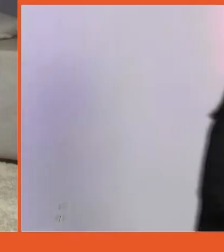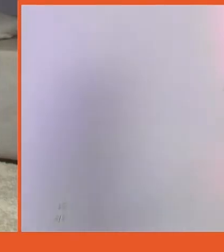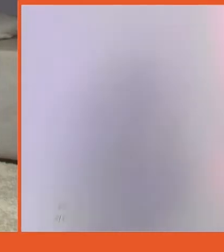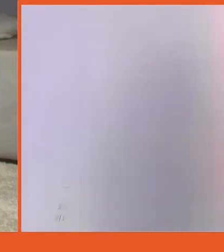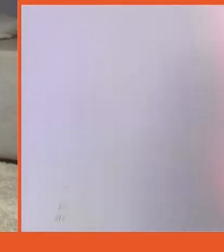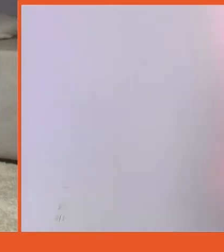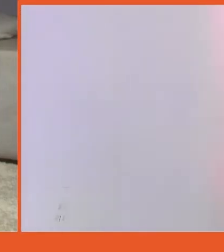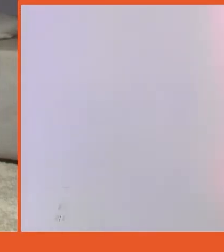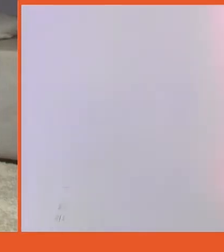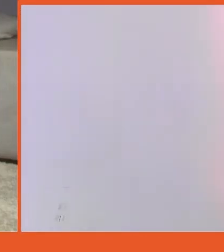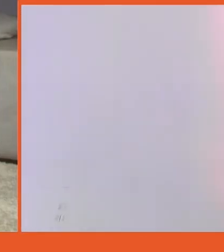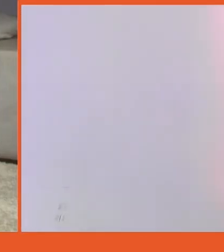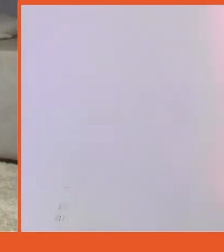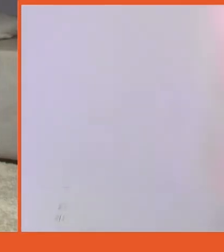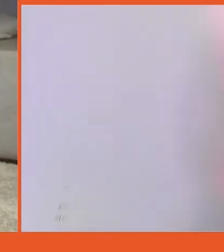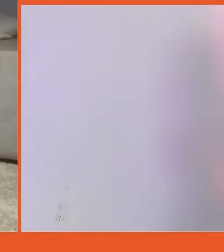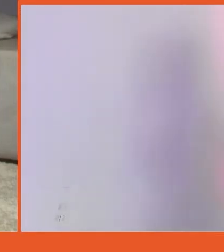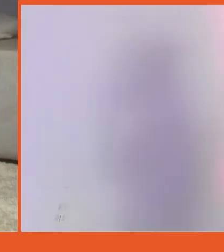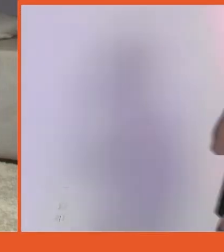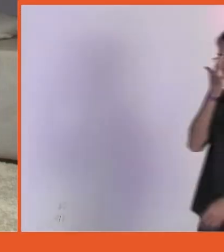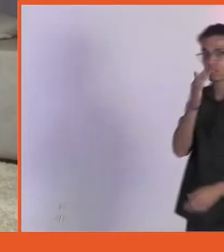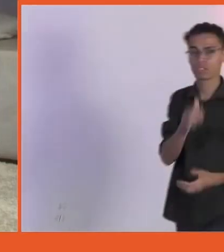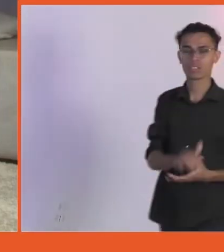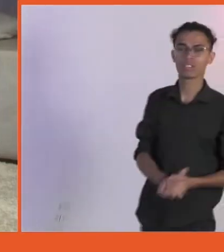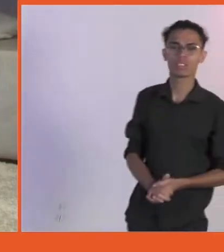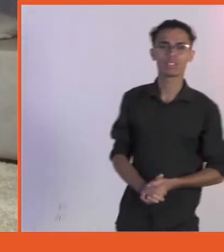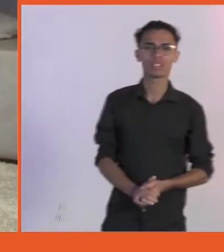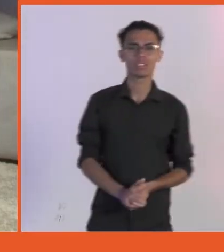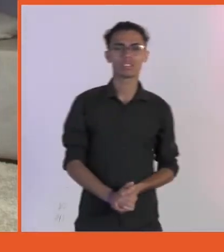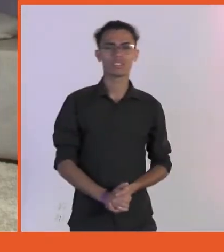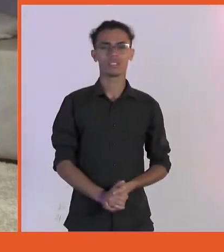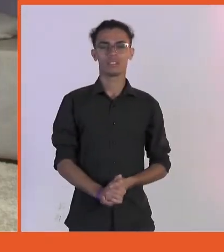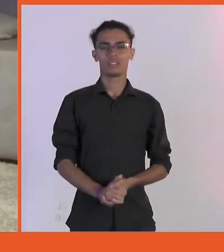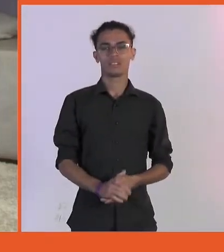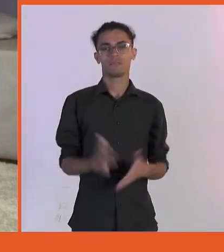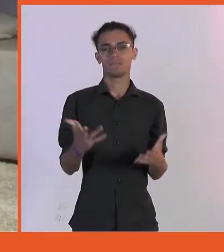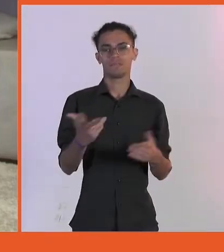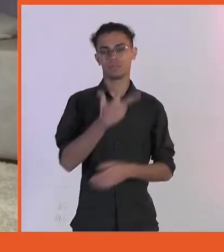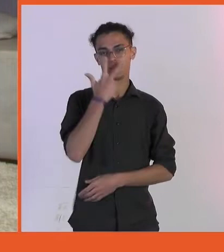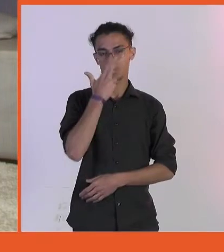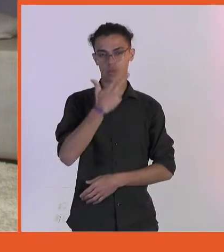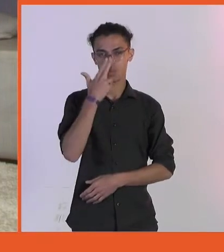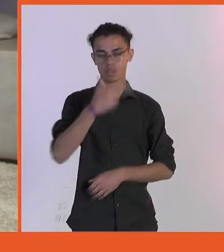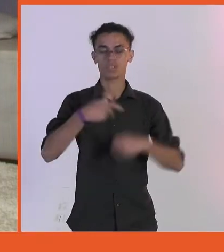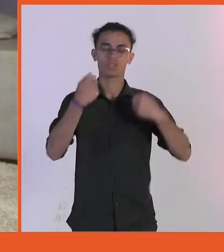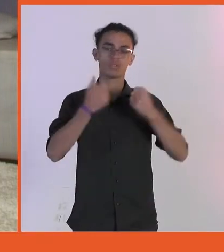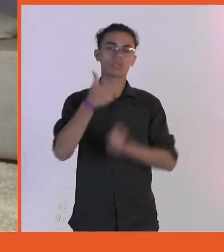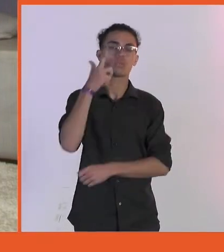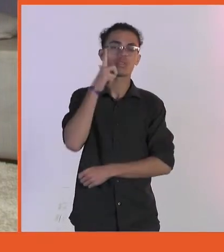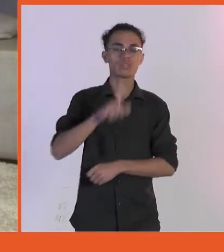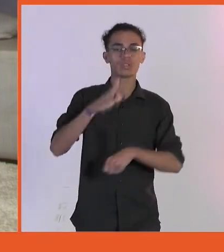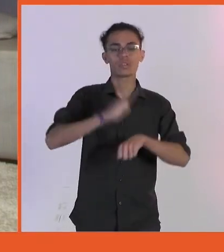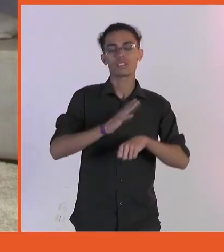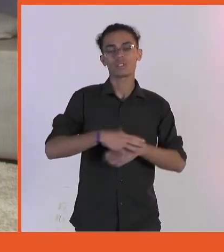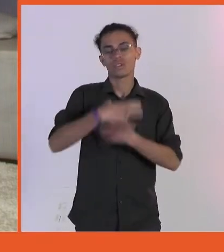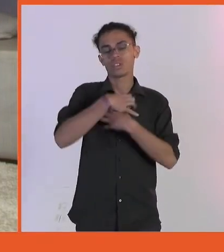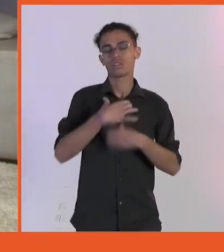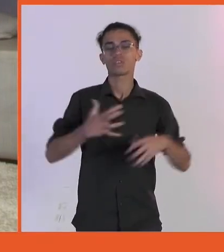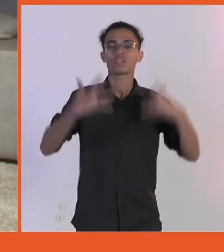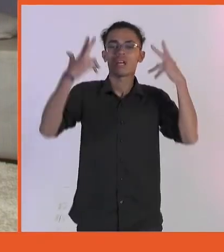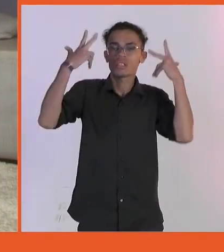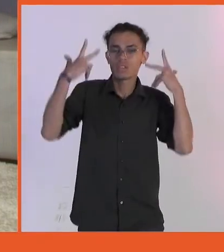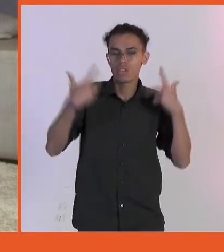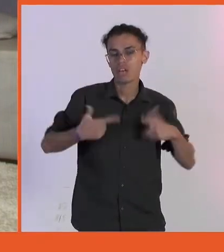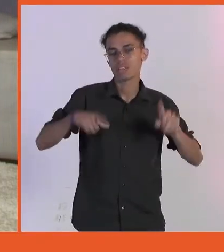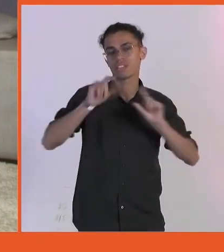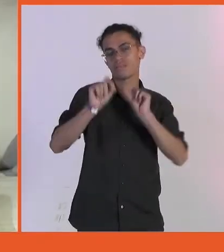Já aconteceu, a gente mudou muito nosso conteúdo ao longo do tempo, mas eu acho que a gente conseguiu fazer de uma forma natural, e eu acho